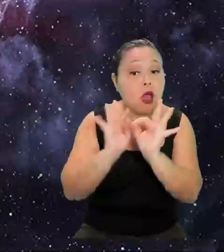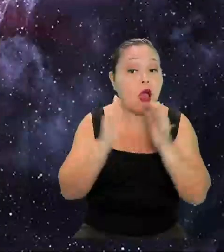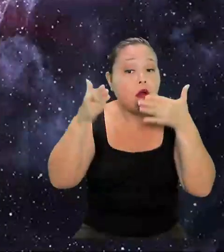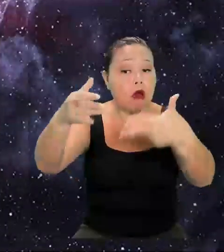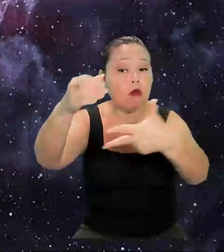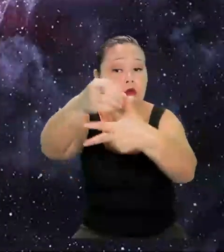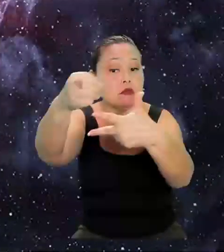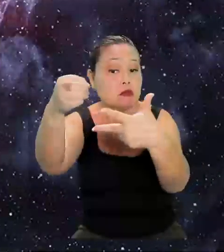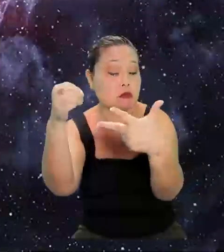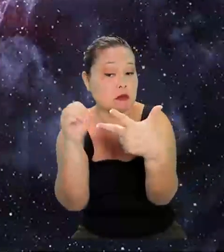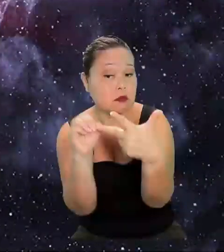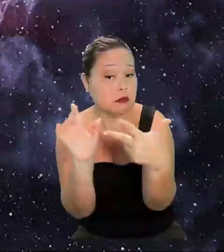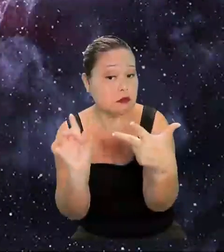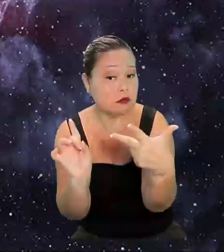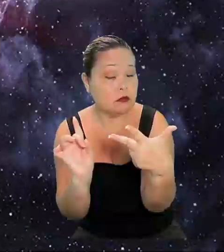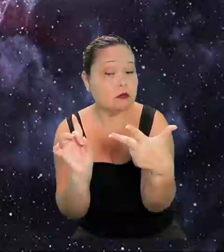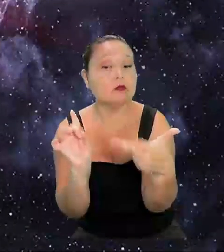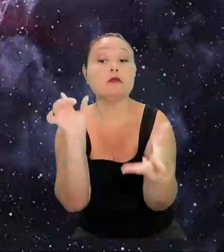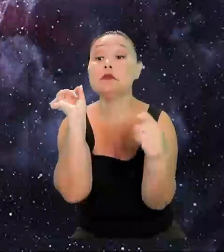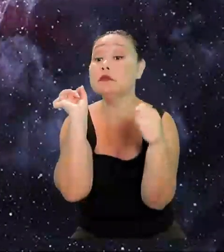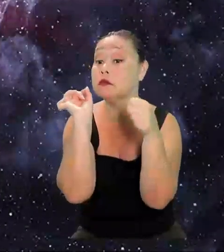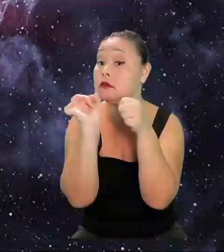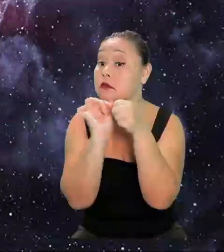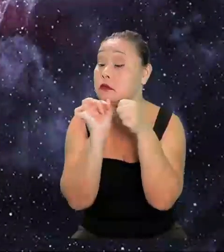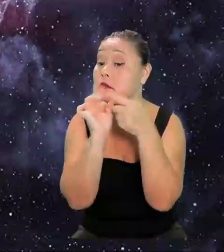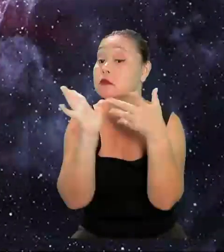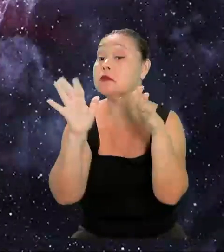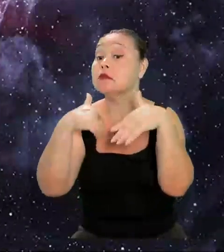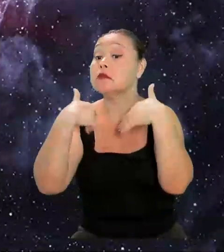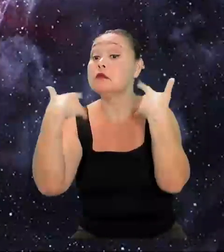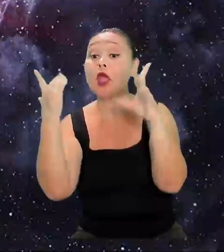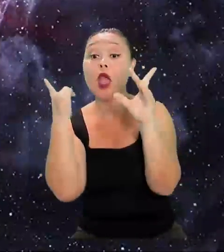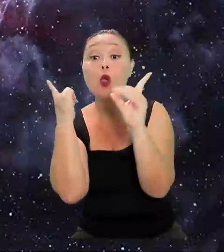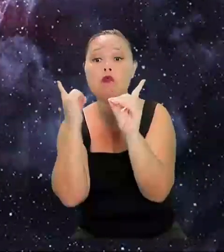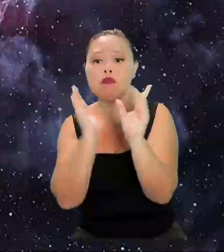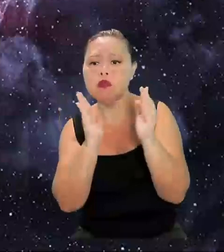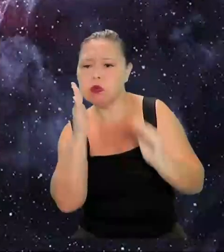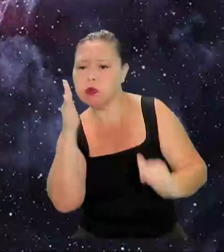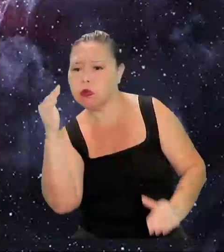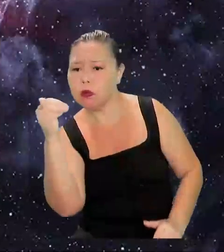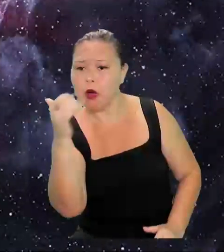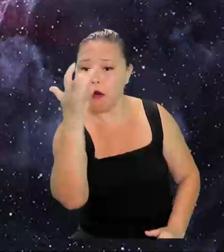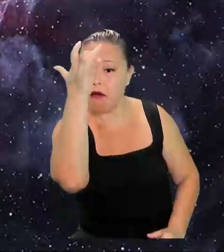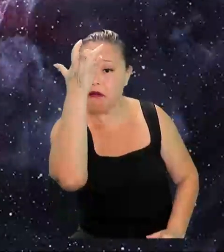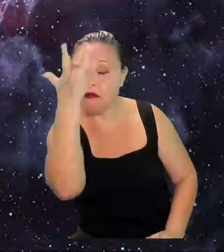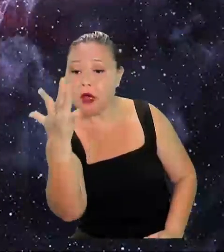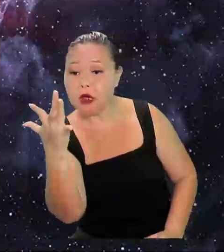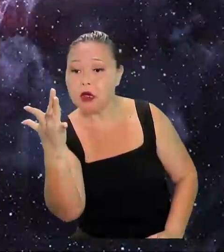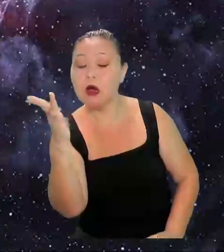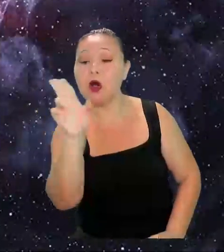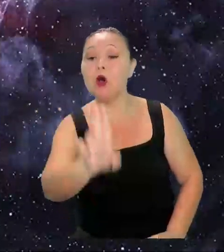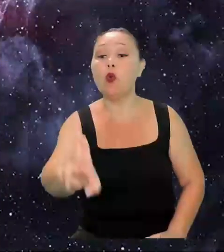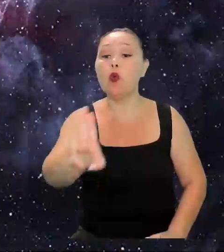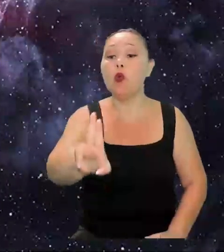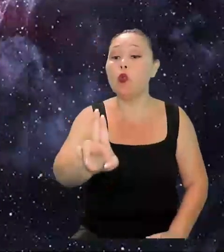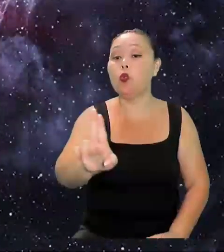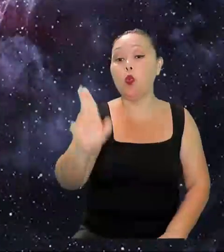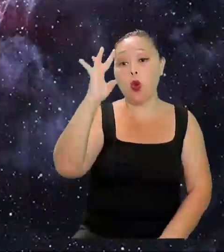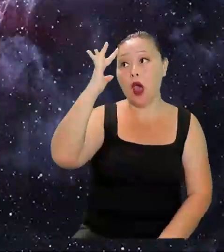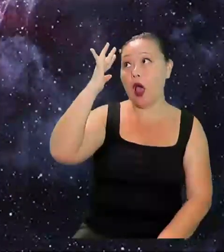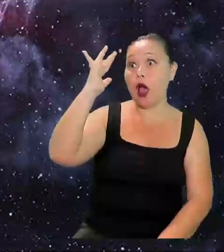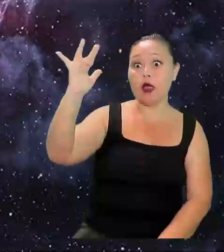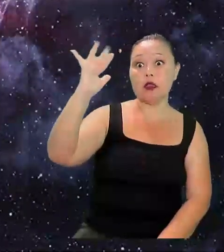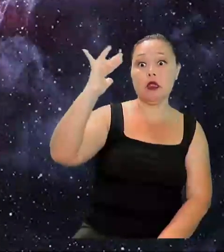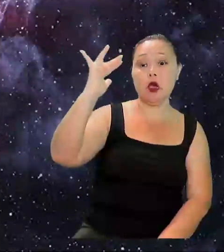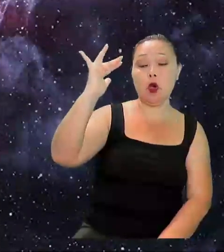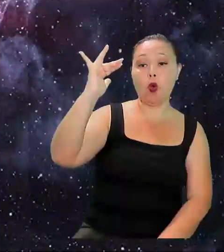Enem é um trabalho de fazer com que vocês encontrem o caminho mais fácil, aplicando a